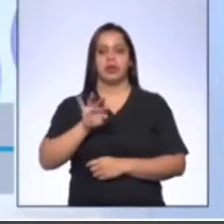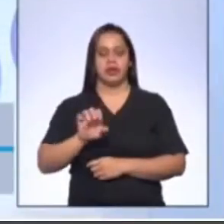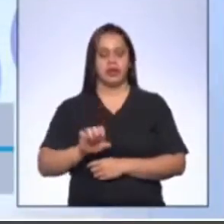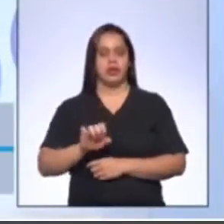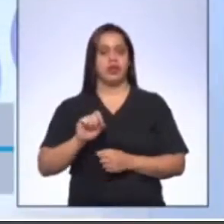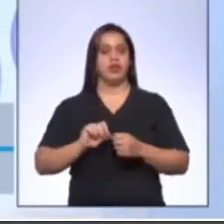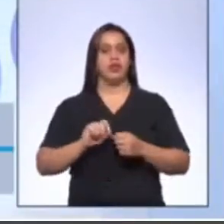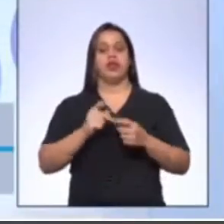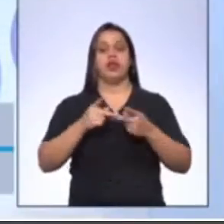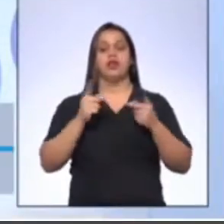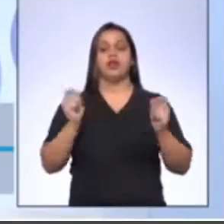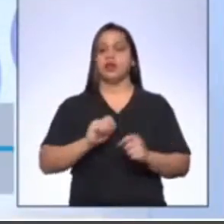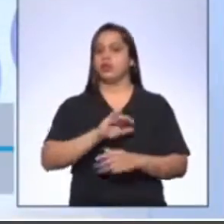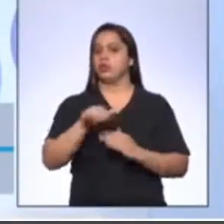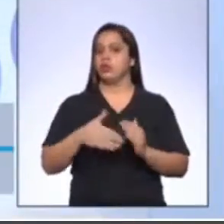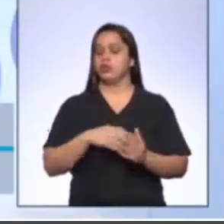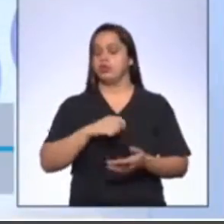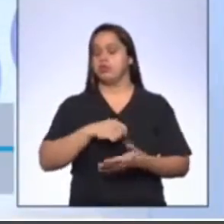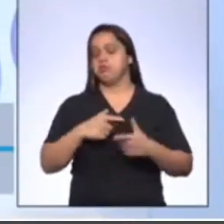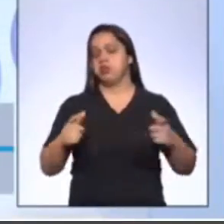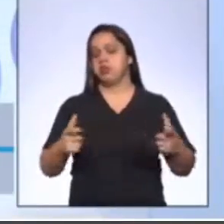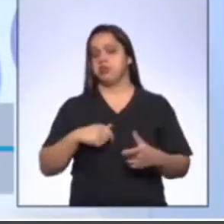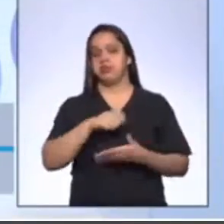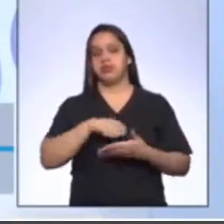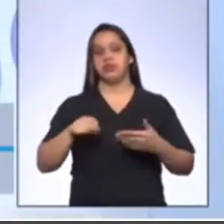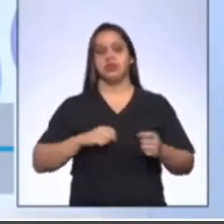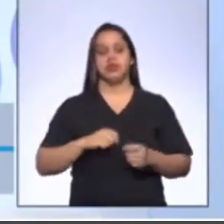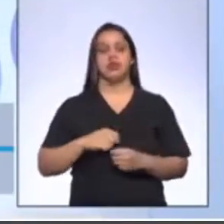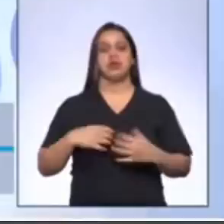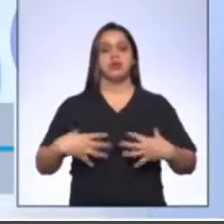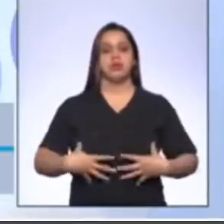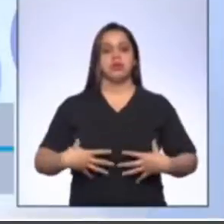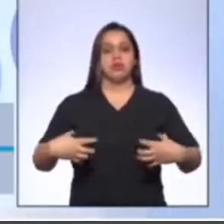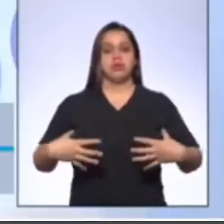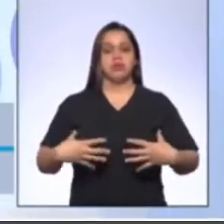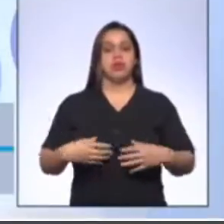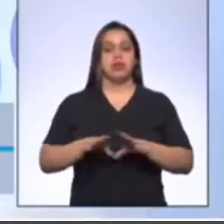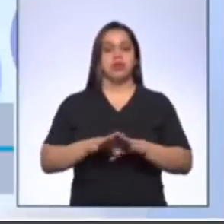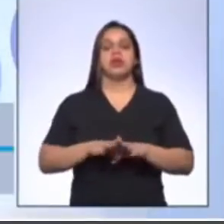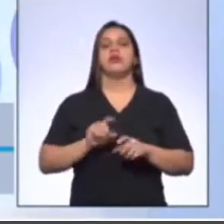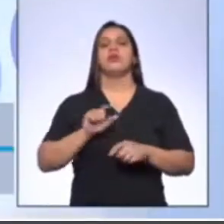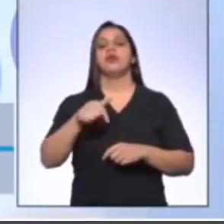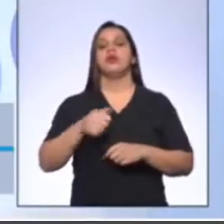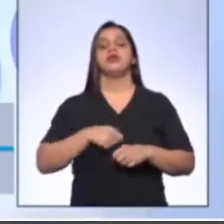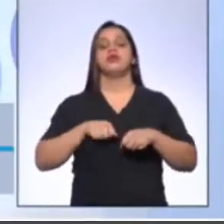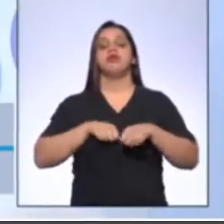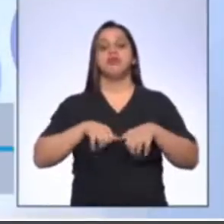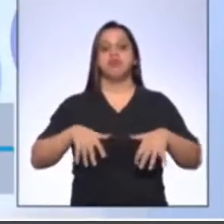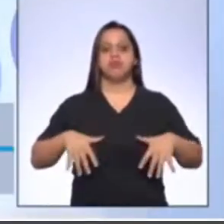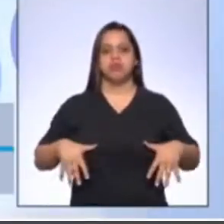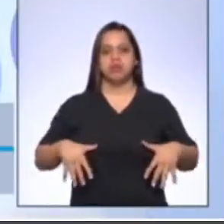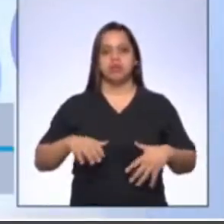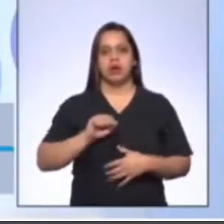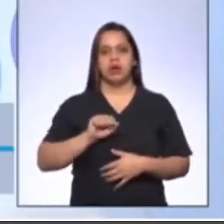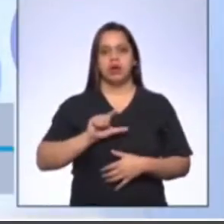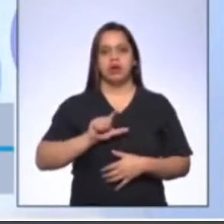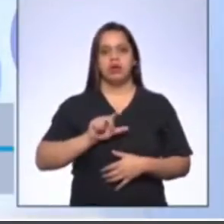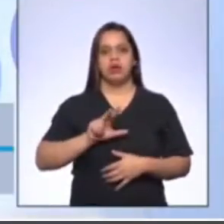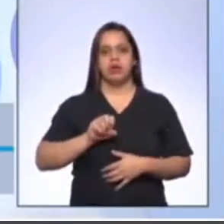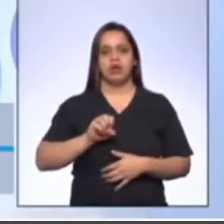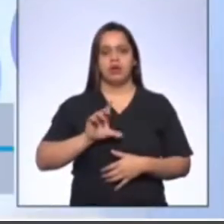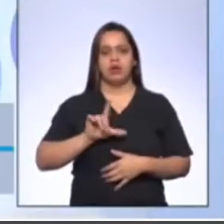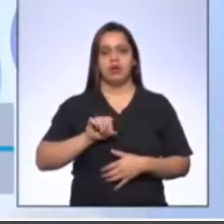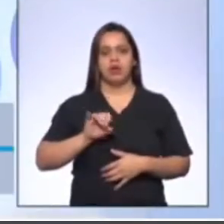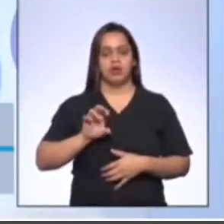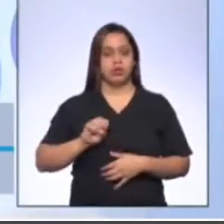muitos escreverão pulmão e muitos também alvéolos aí você adiciona alguns aqui desculpa de a gente não tem tempo de